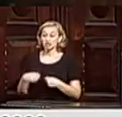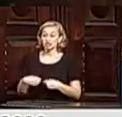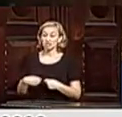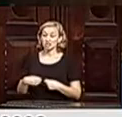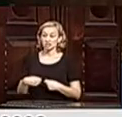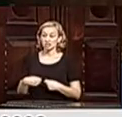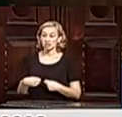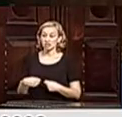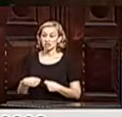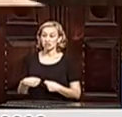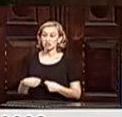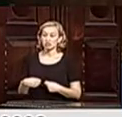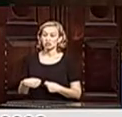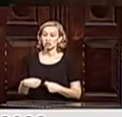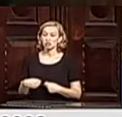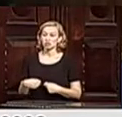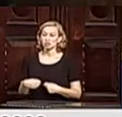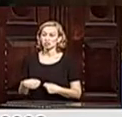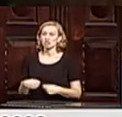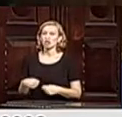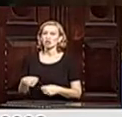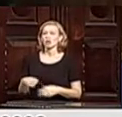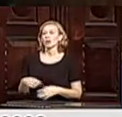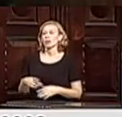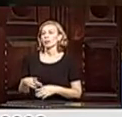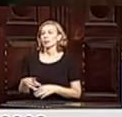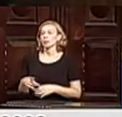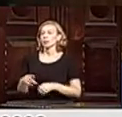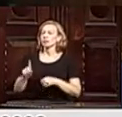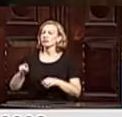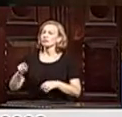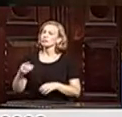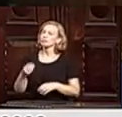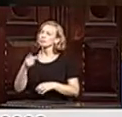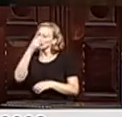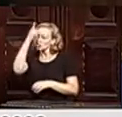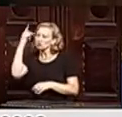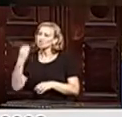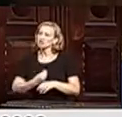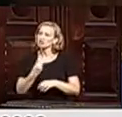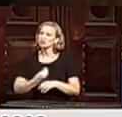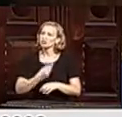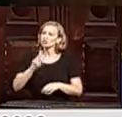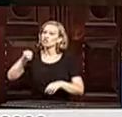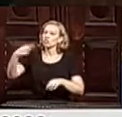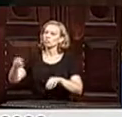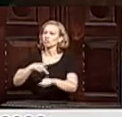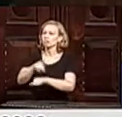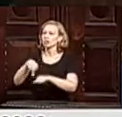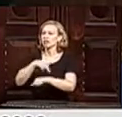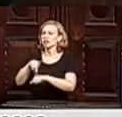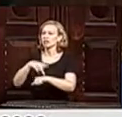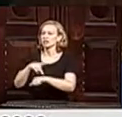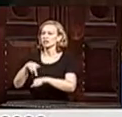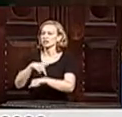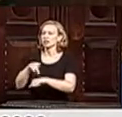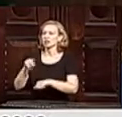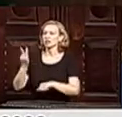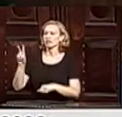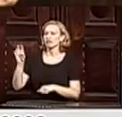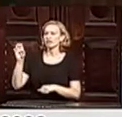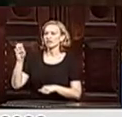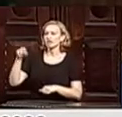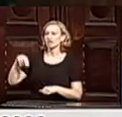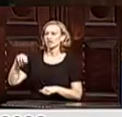citar os haitianos, os venezuelanos, os bolivianos e, claro, todos os povos do continente africano,